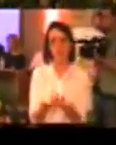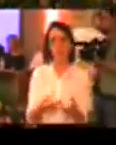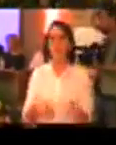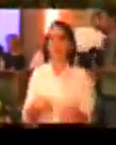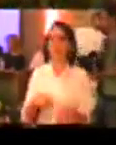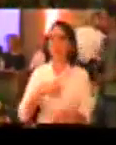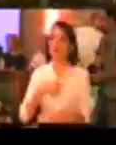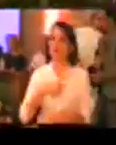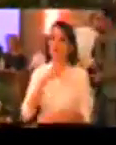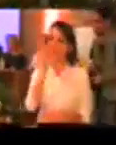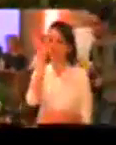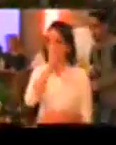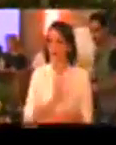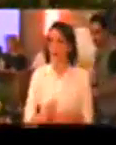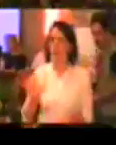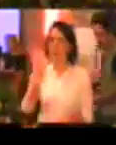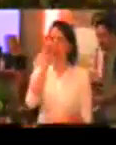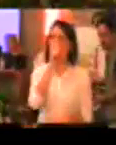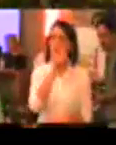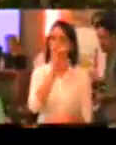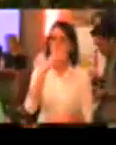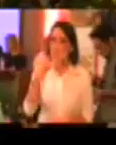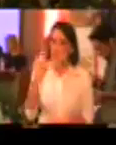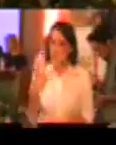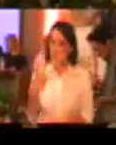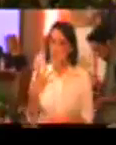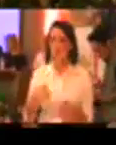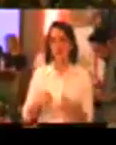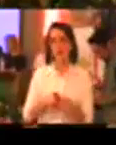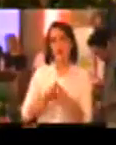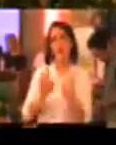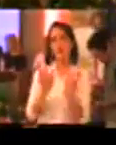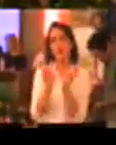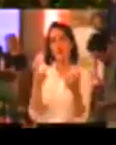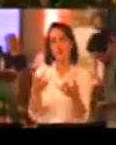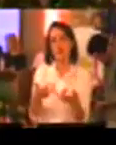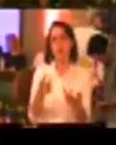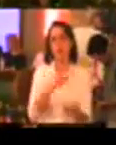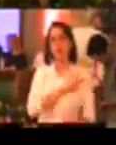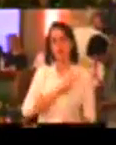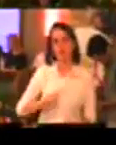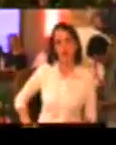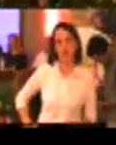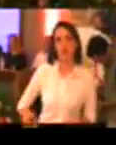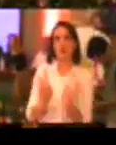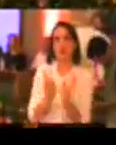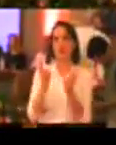assembleias legislativas, Senado, Tribunal de Contas, Câmara dos Deputados e